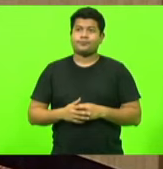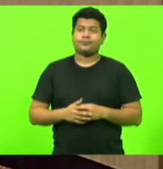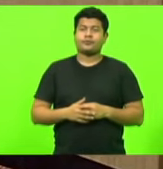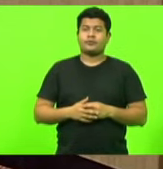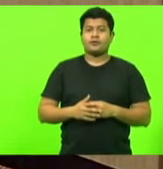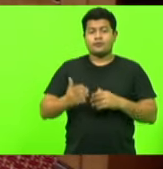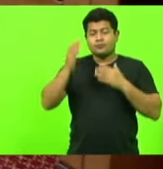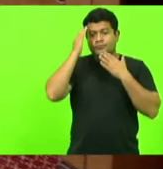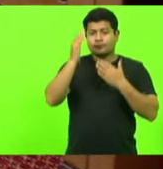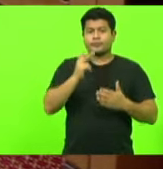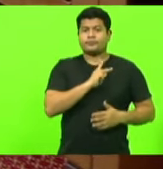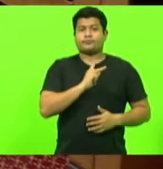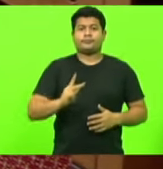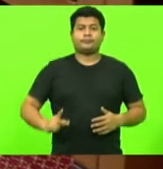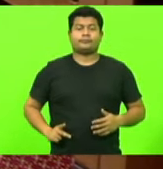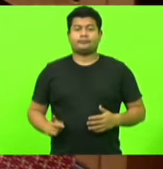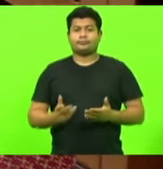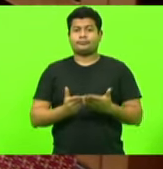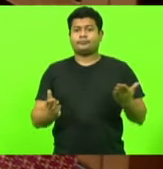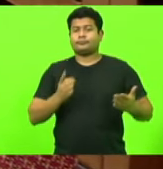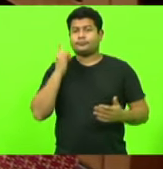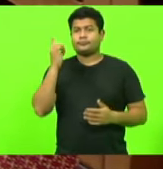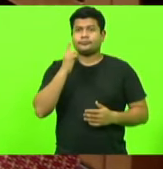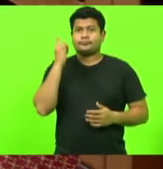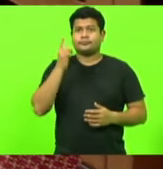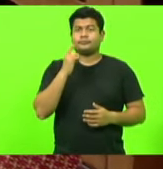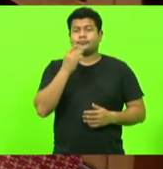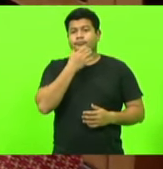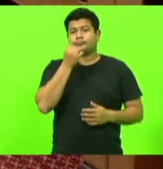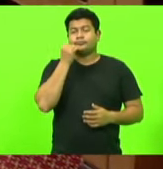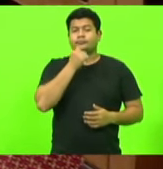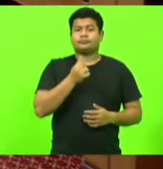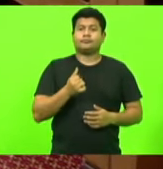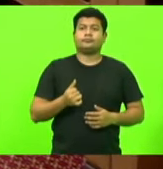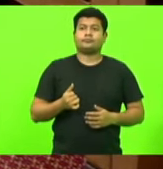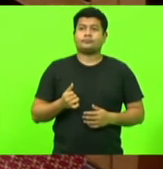presidente, senhores deputados, senhoras deputadas.